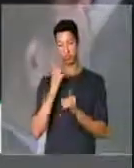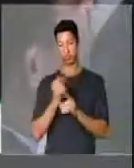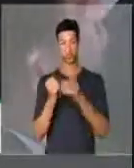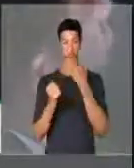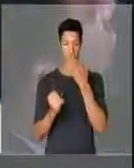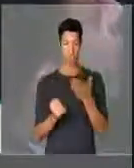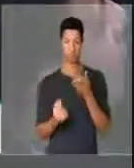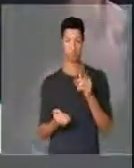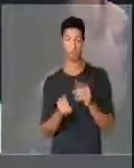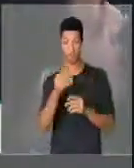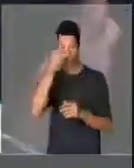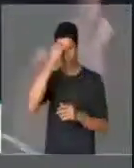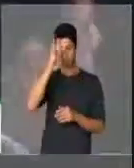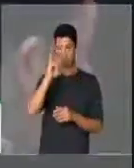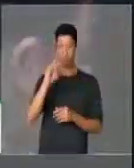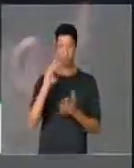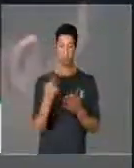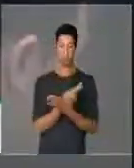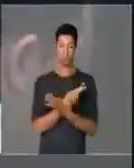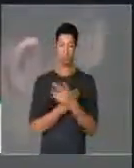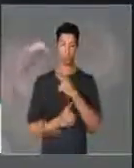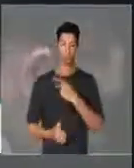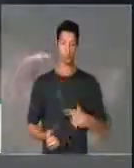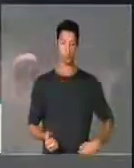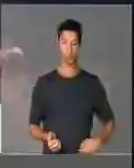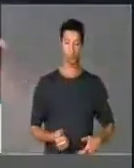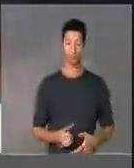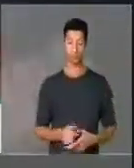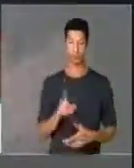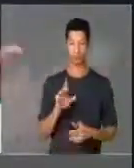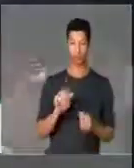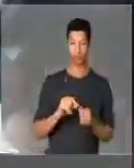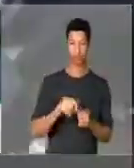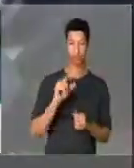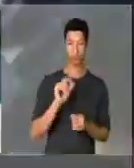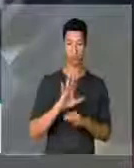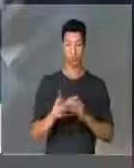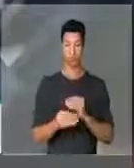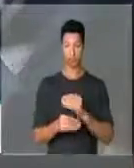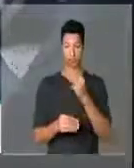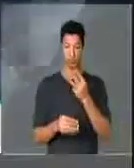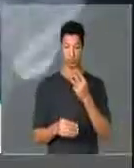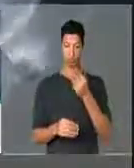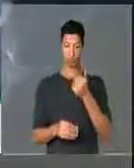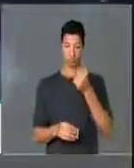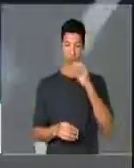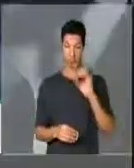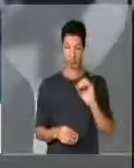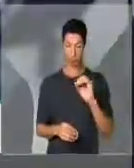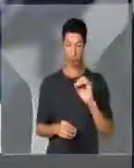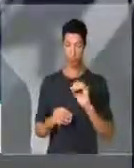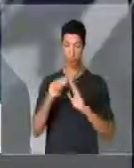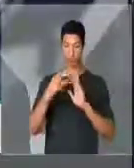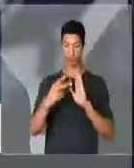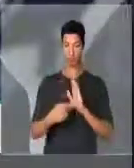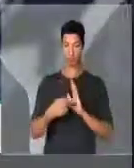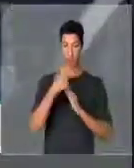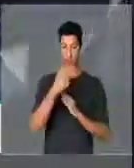uma forma de evitar que isso aconteça, senhor presidente. É fazer com que a emenda 310 da